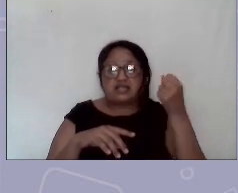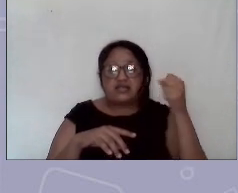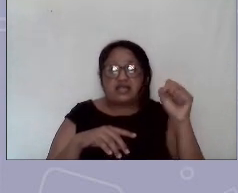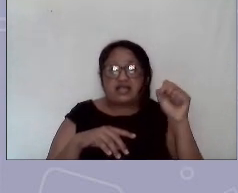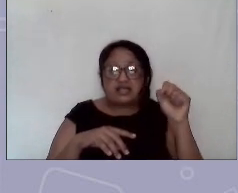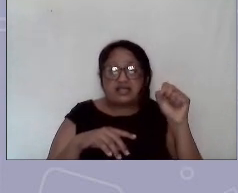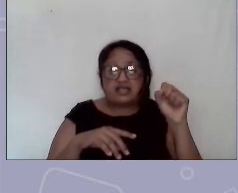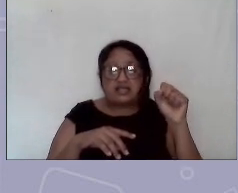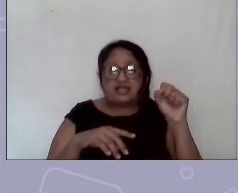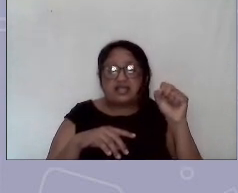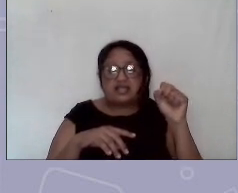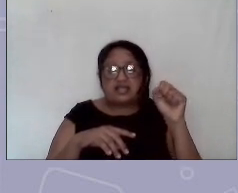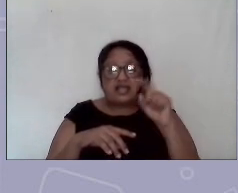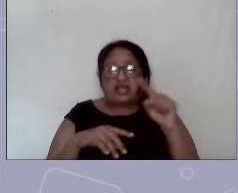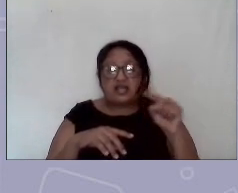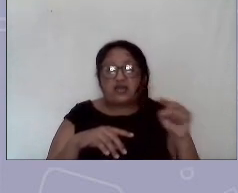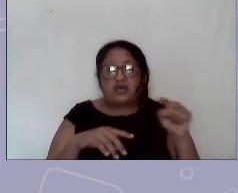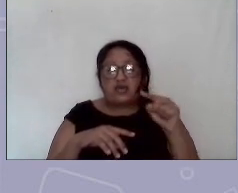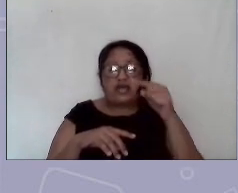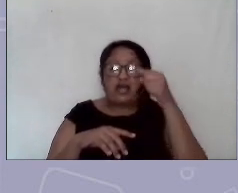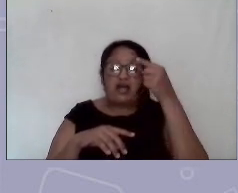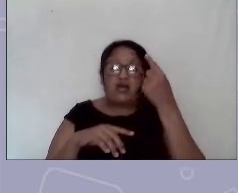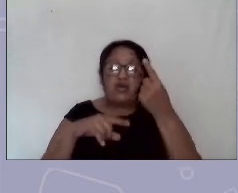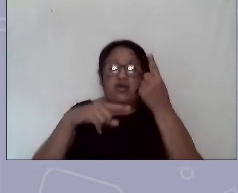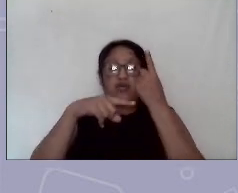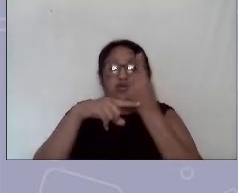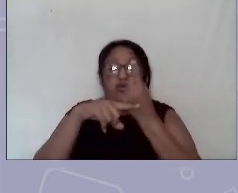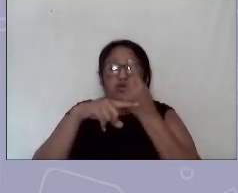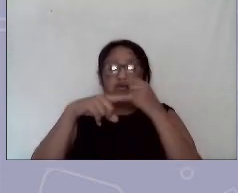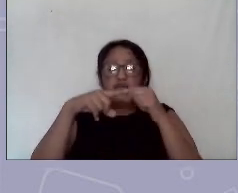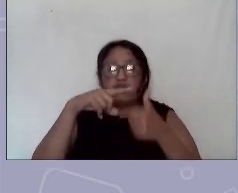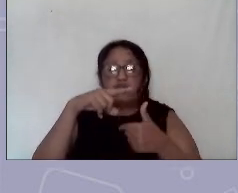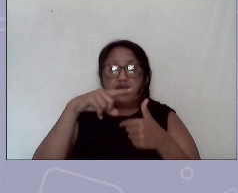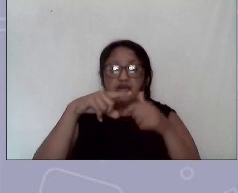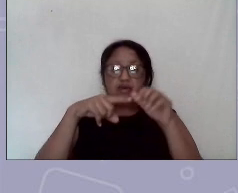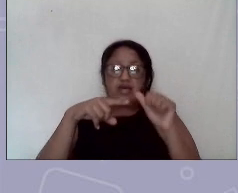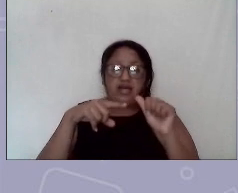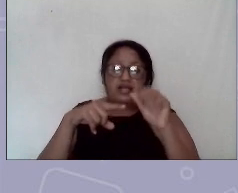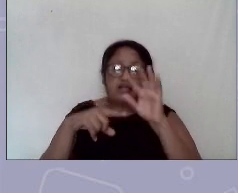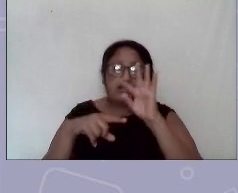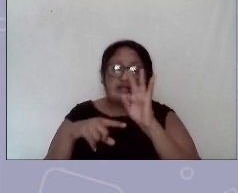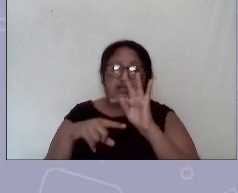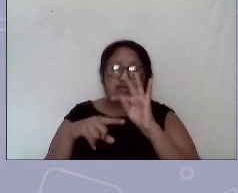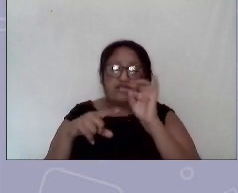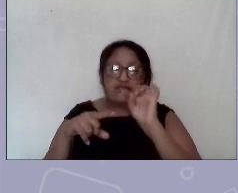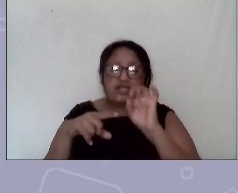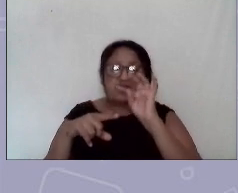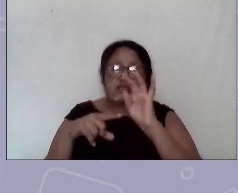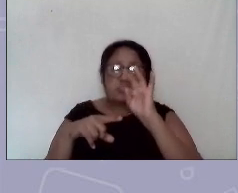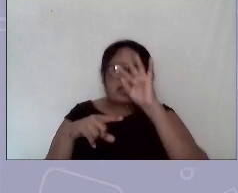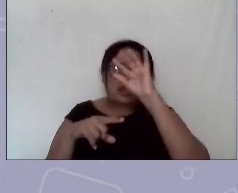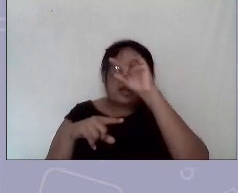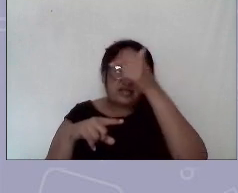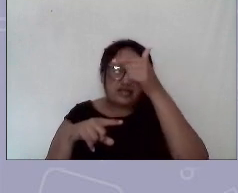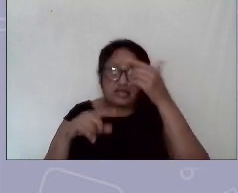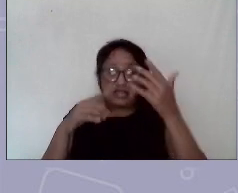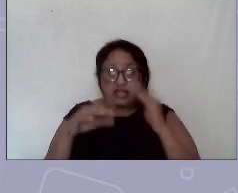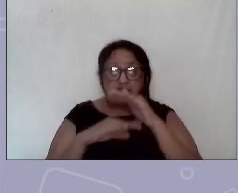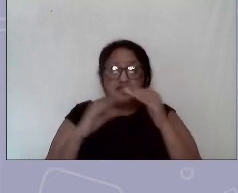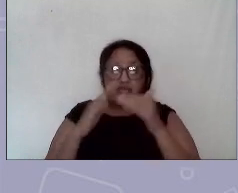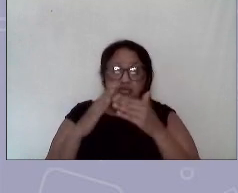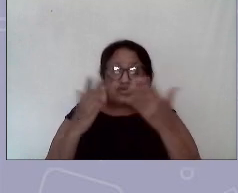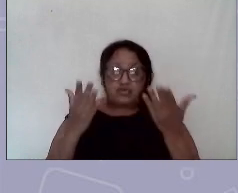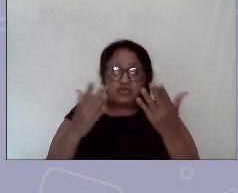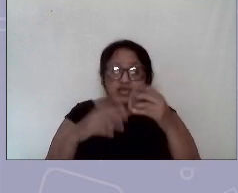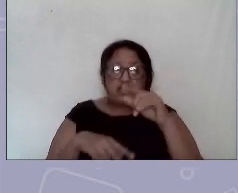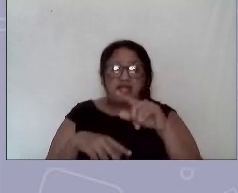esse S seria 1,5 da aceleração vezes o tempo e aí a gente tem tudo que precisa a gente tem a aceleração